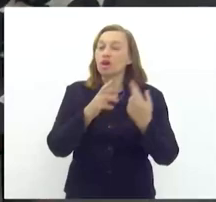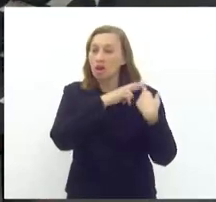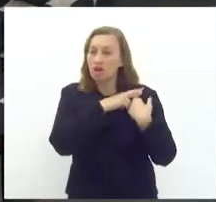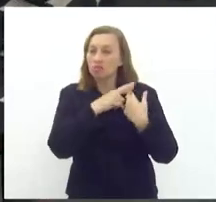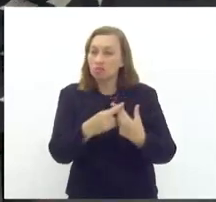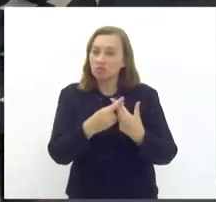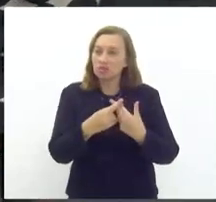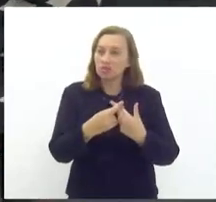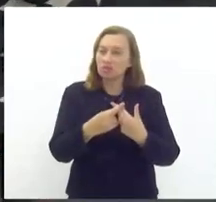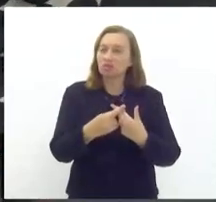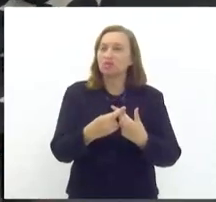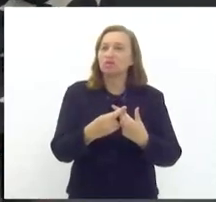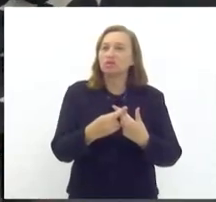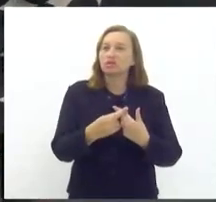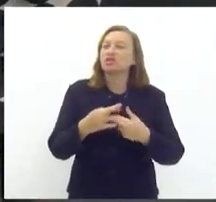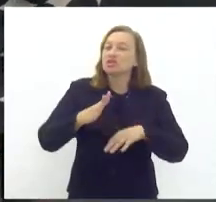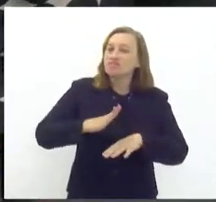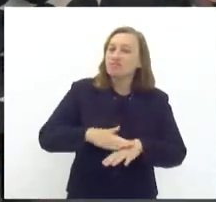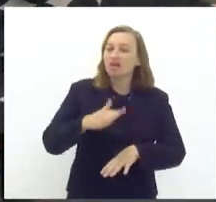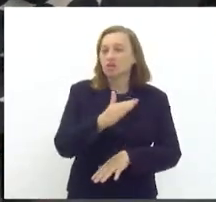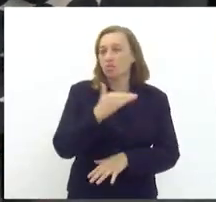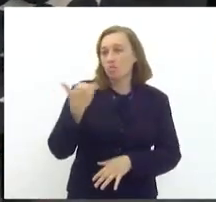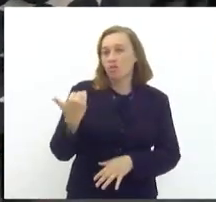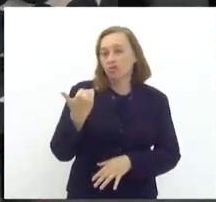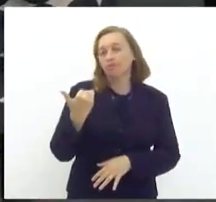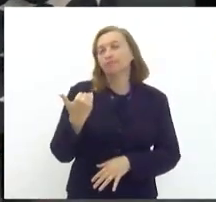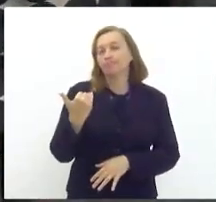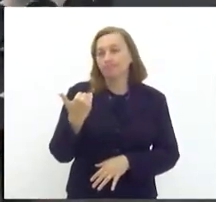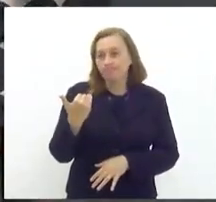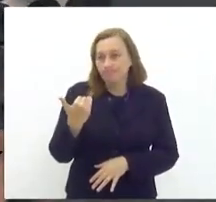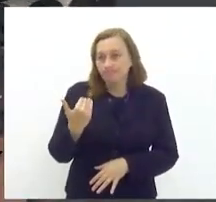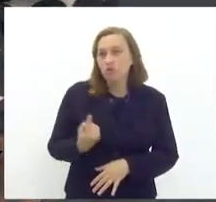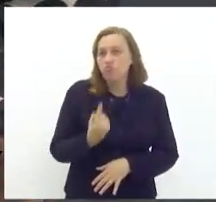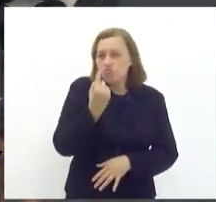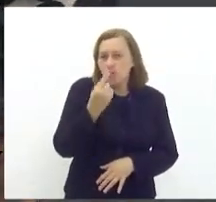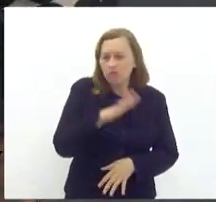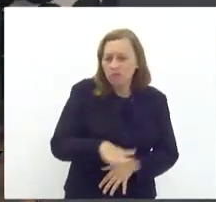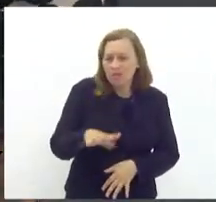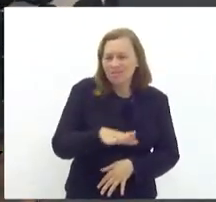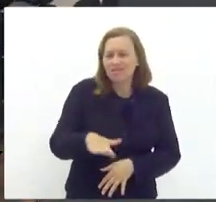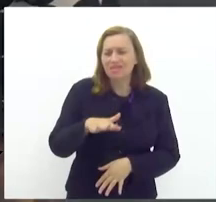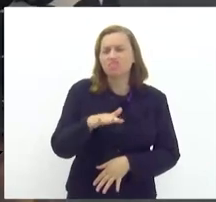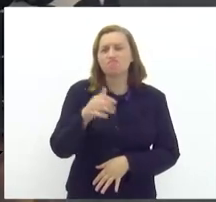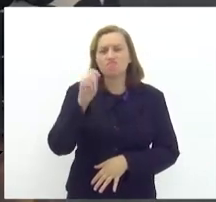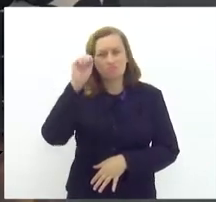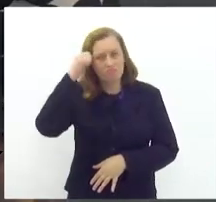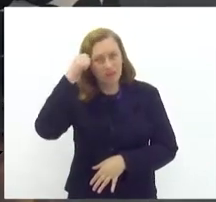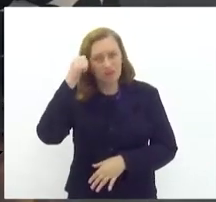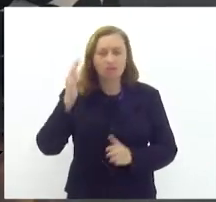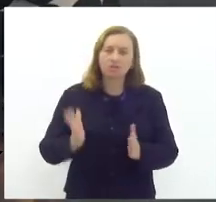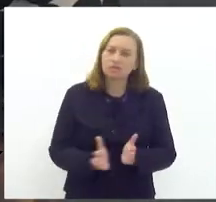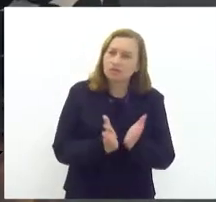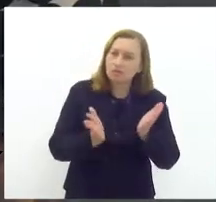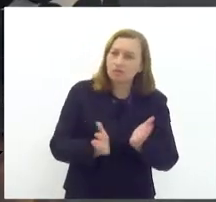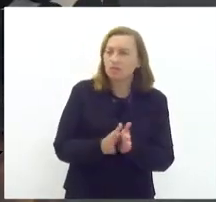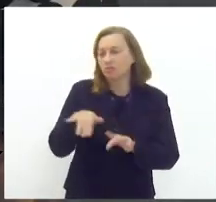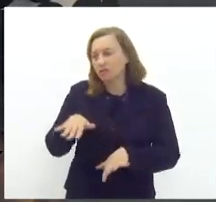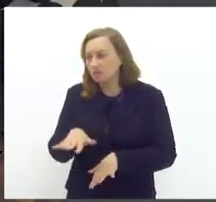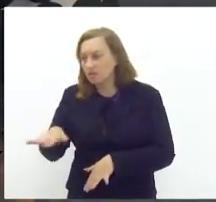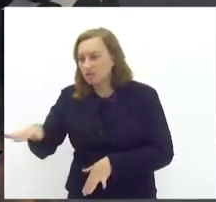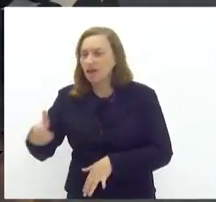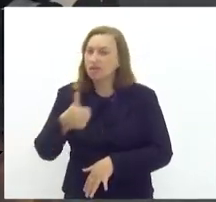dia nte do mais de mais um assassinato de uma criança preta pobre favelada de 13 anos